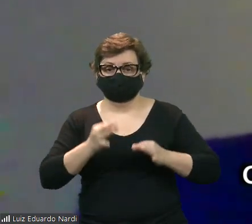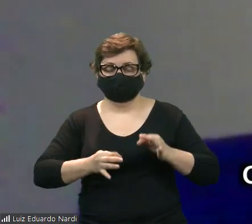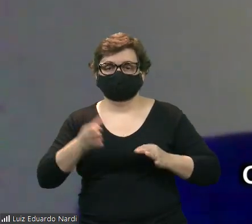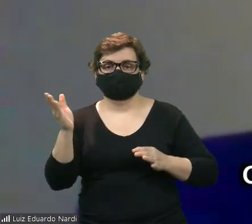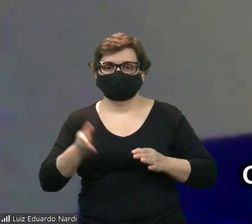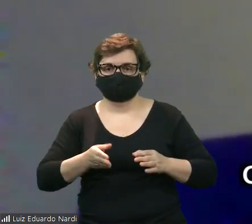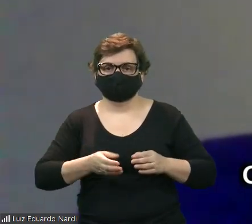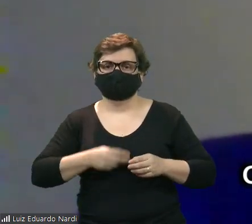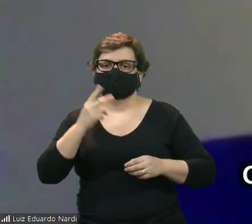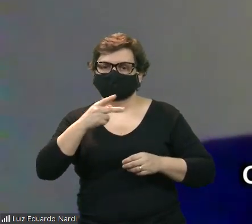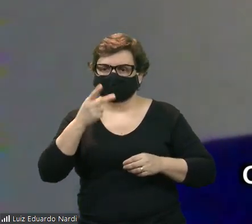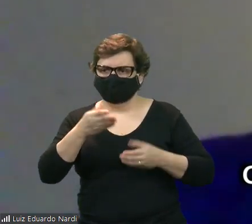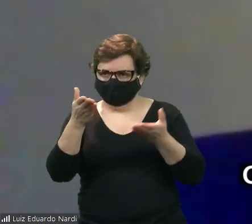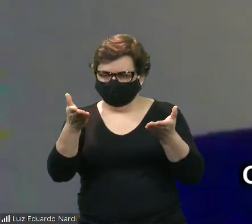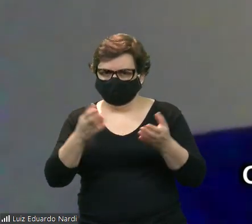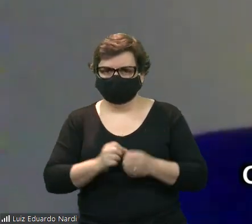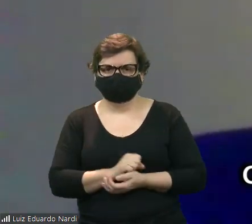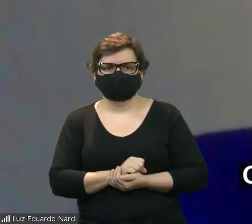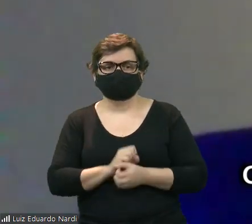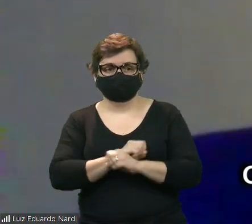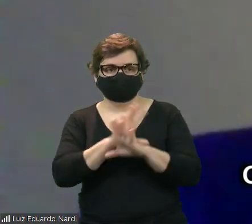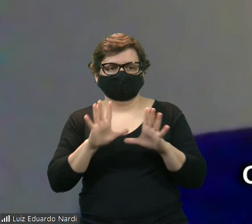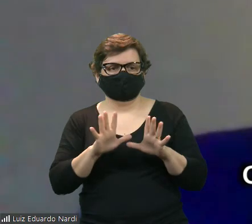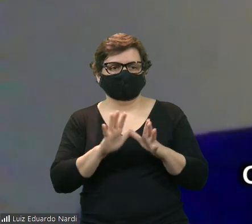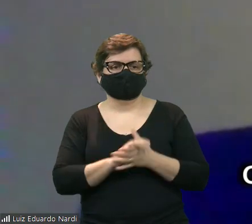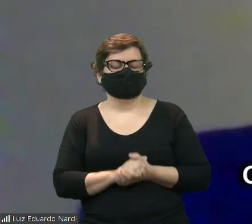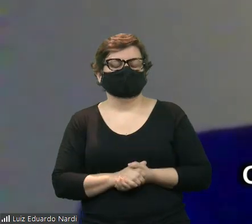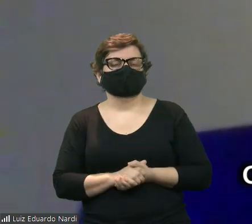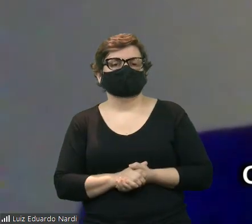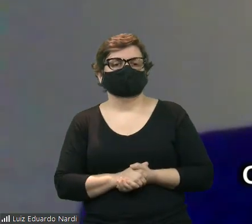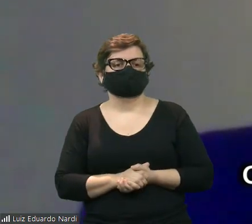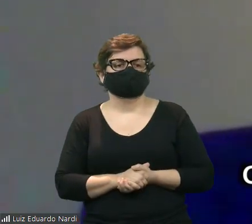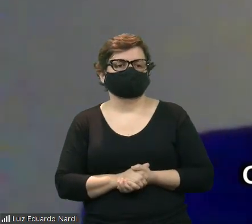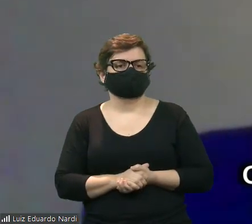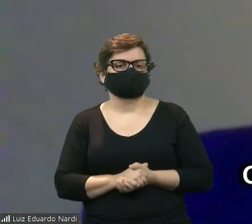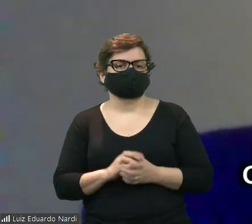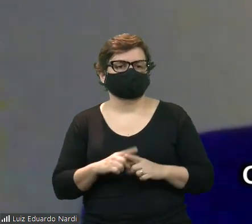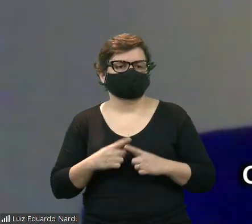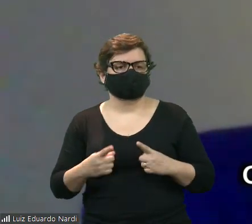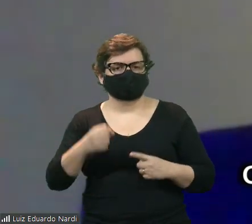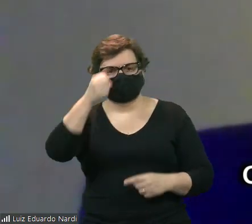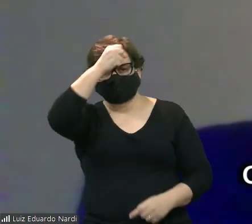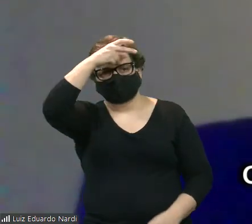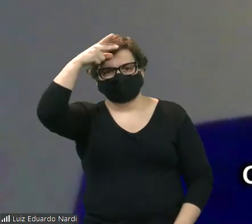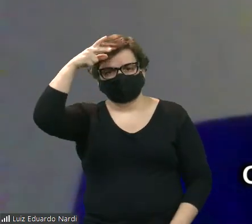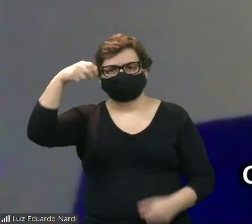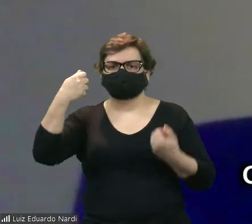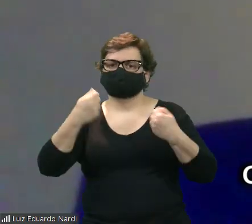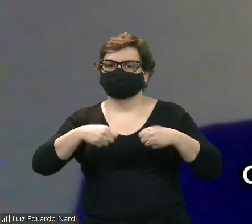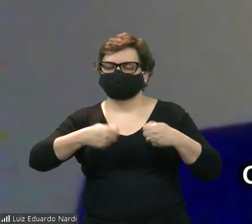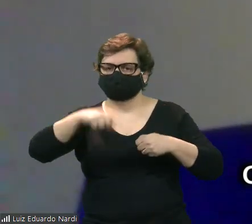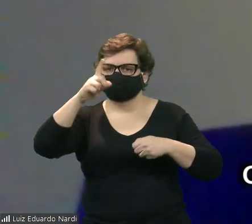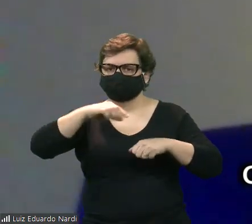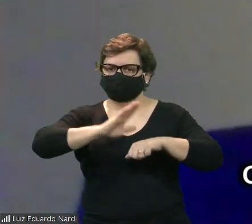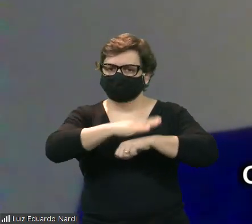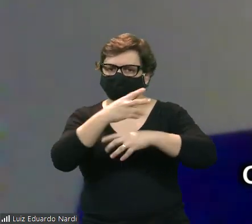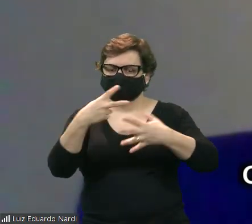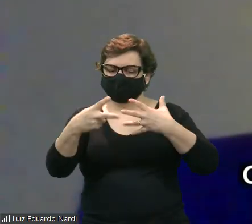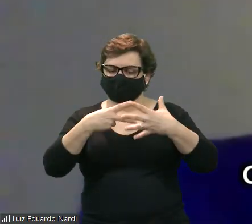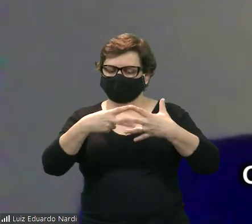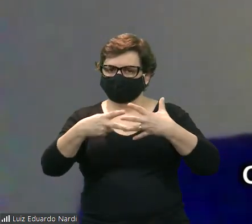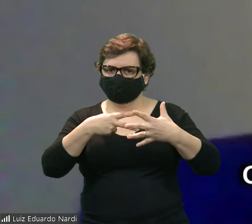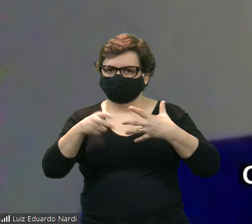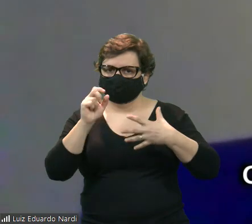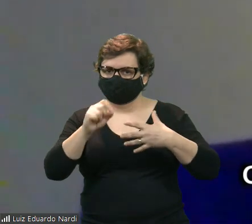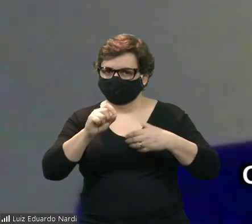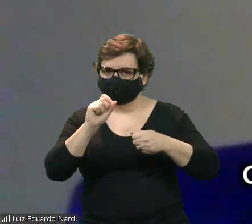absoluta clareza isso. Mas o prefeito precisa ser um pouco mais transparente naquilo